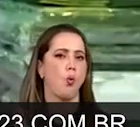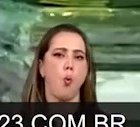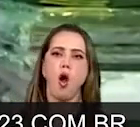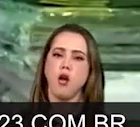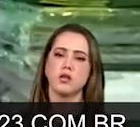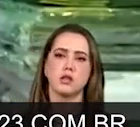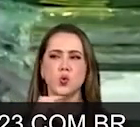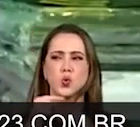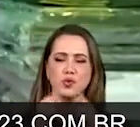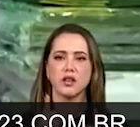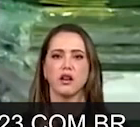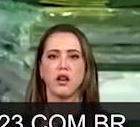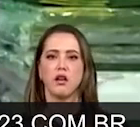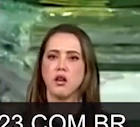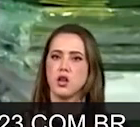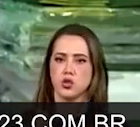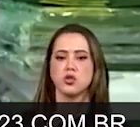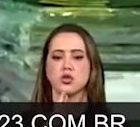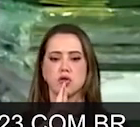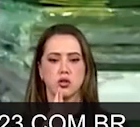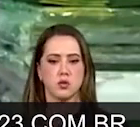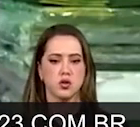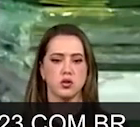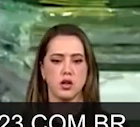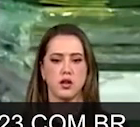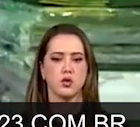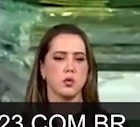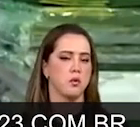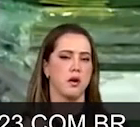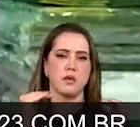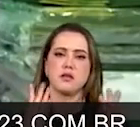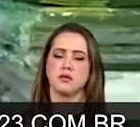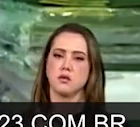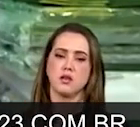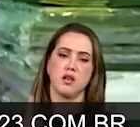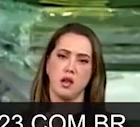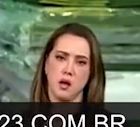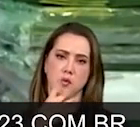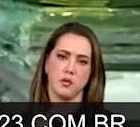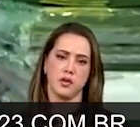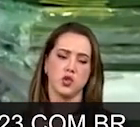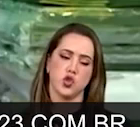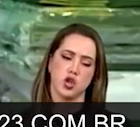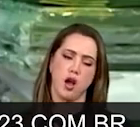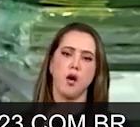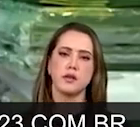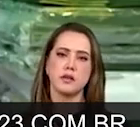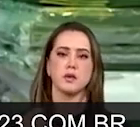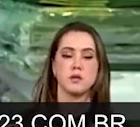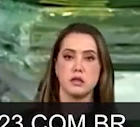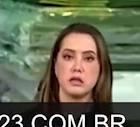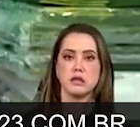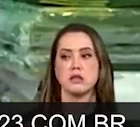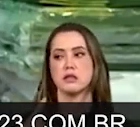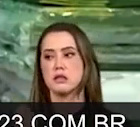Quando tem dúvida, a gente resolve sem nenhum problema assim maior. E a vantagem é que a gente fica mais tranquilo, né? Sempre que precisa